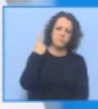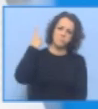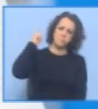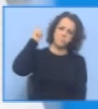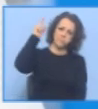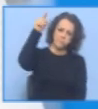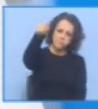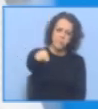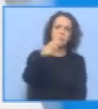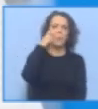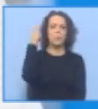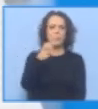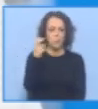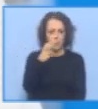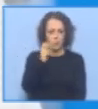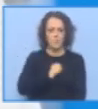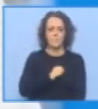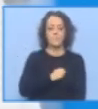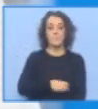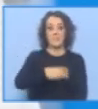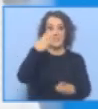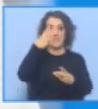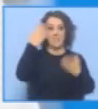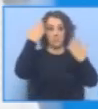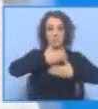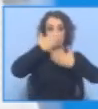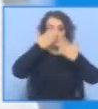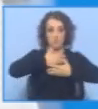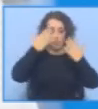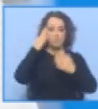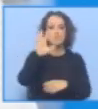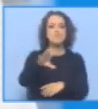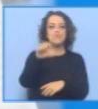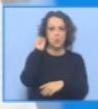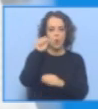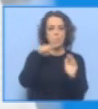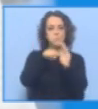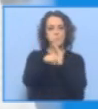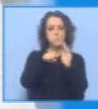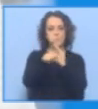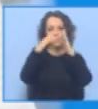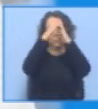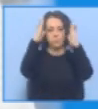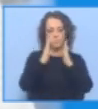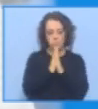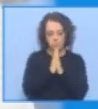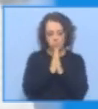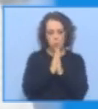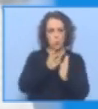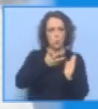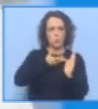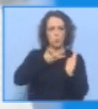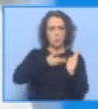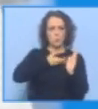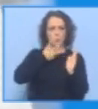procura. Passados 3 dias, encontraram-no no templo, sentado no meio dos doutores,